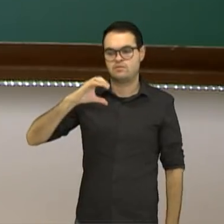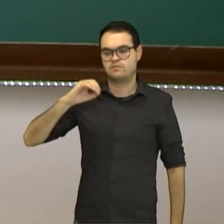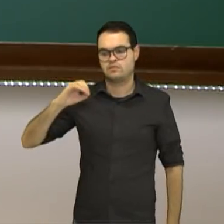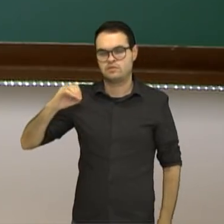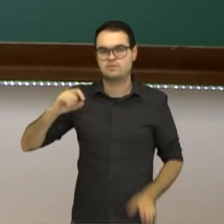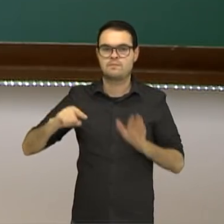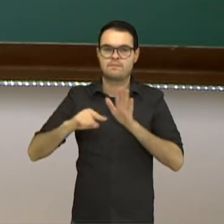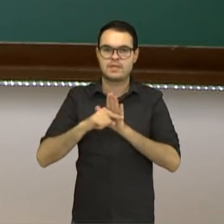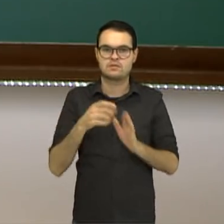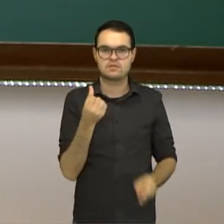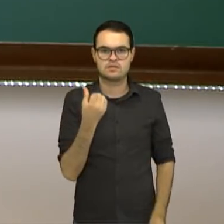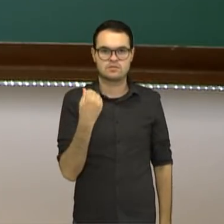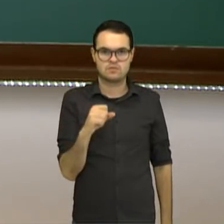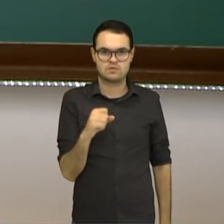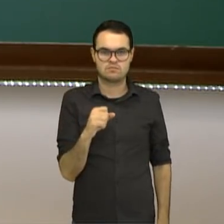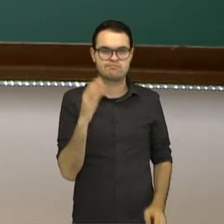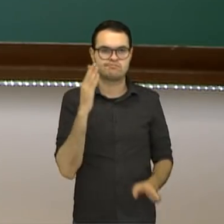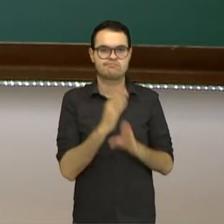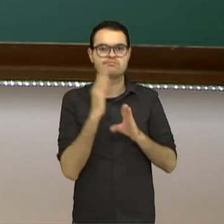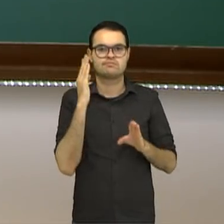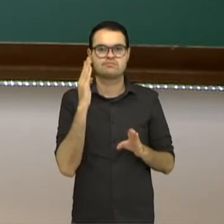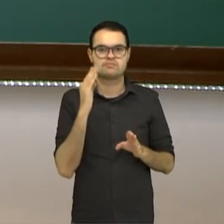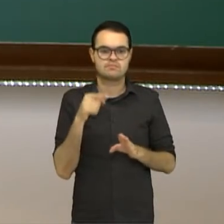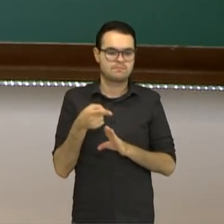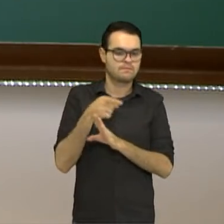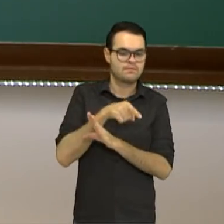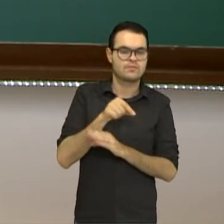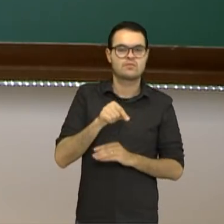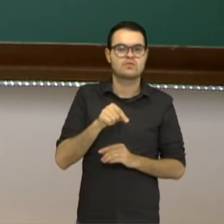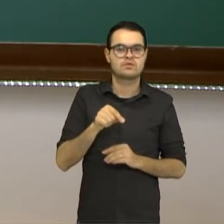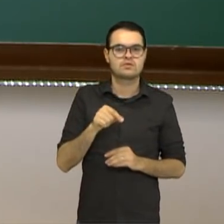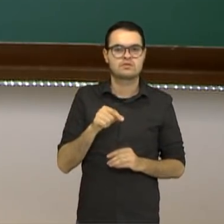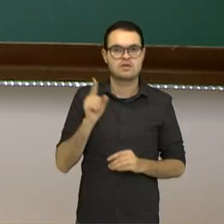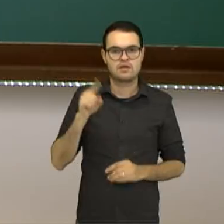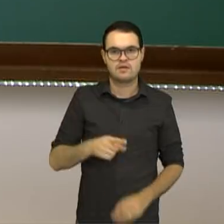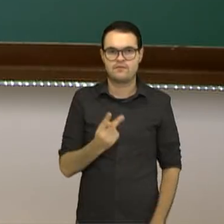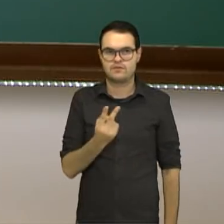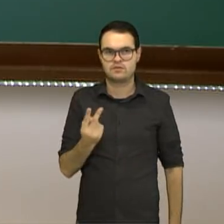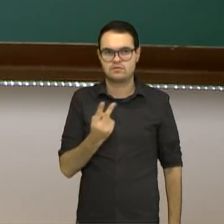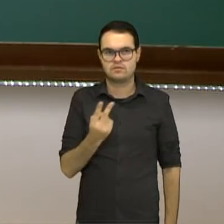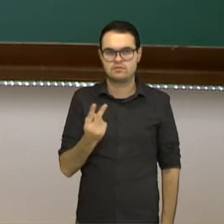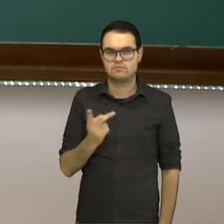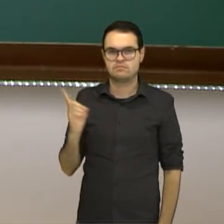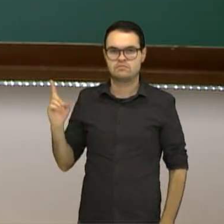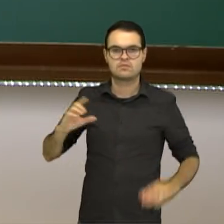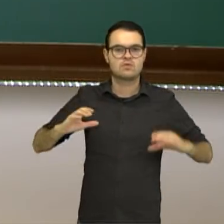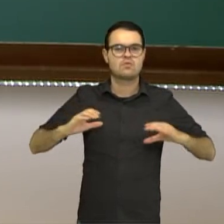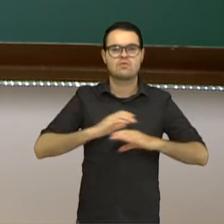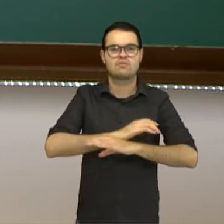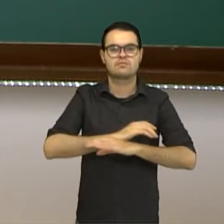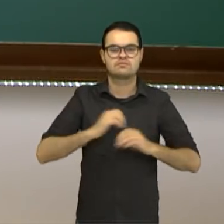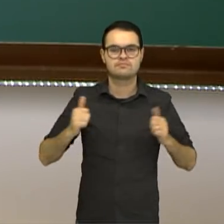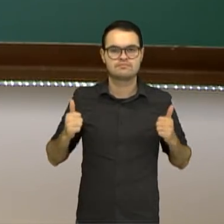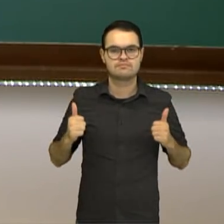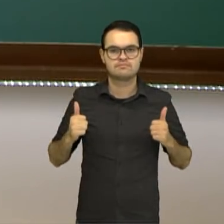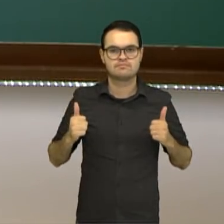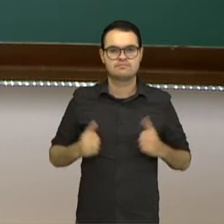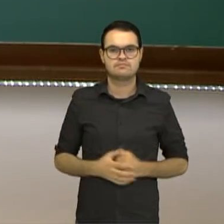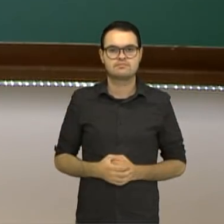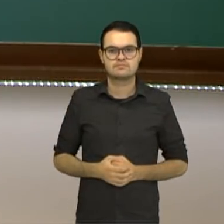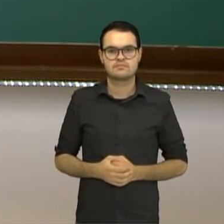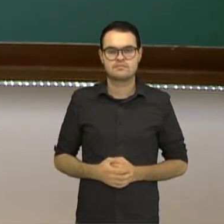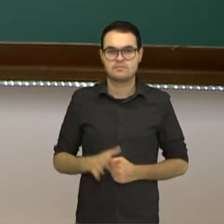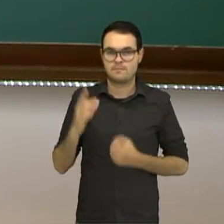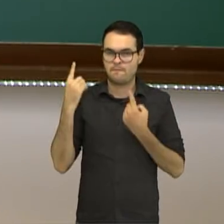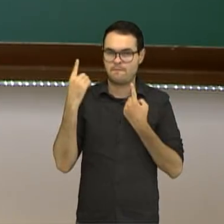menos o 68 para eu descobrir ali o subtraindo que vai dar 22. E aí a gente completa o nosso quadro. Tudo bem? Mais